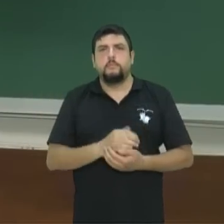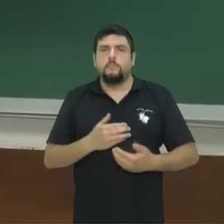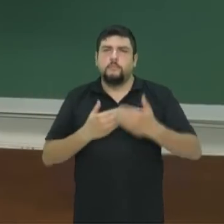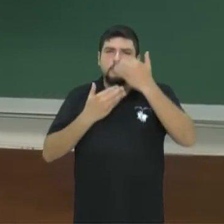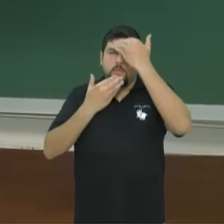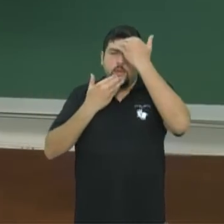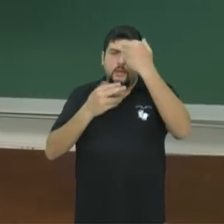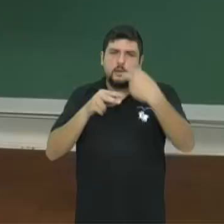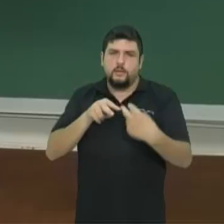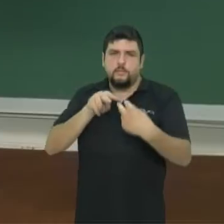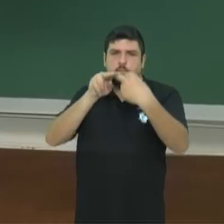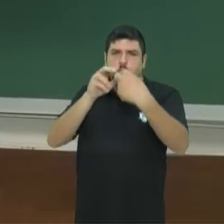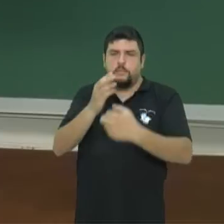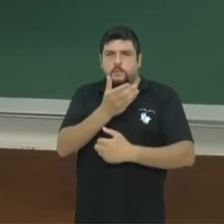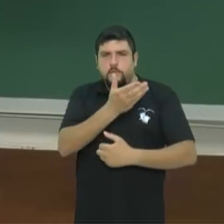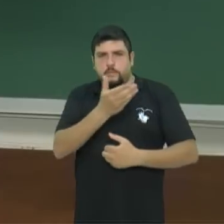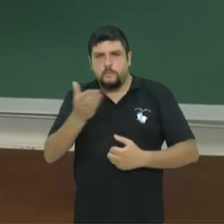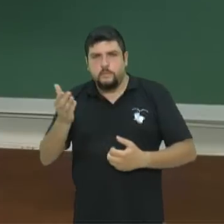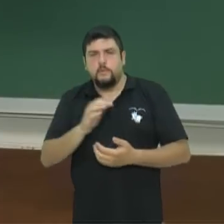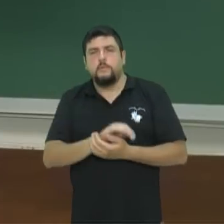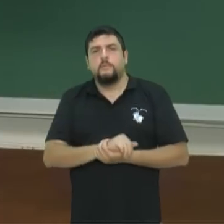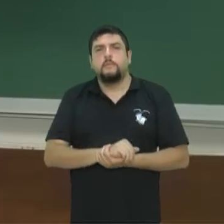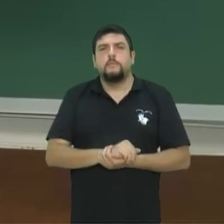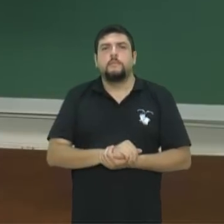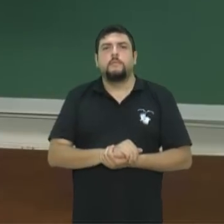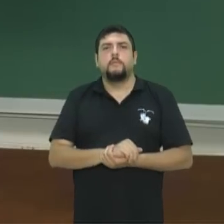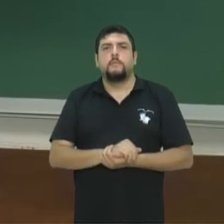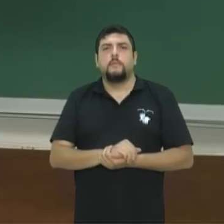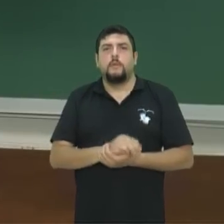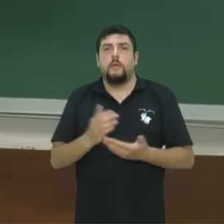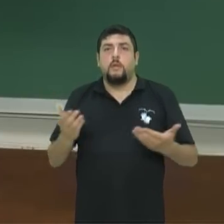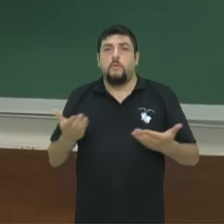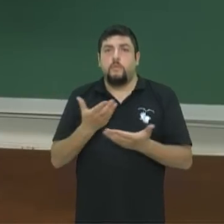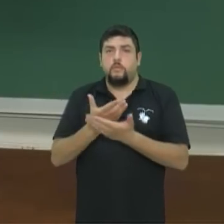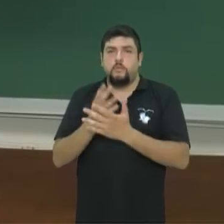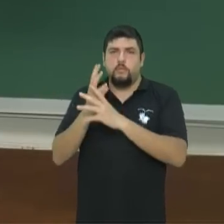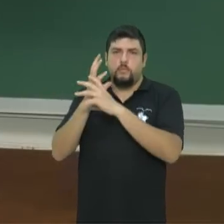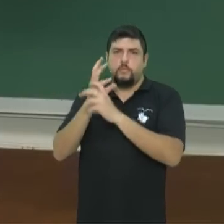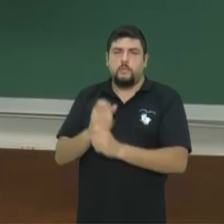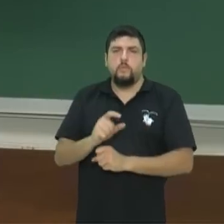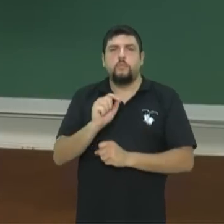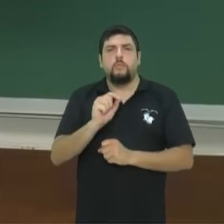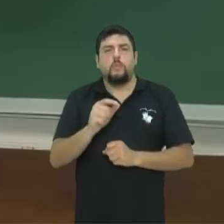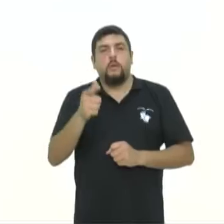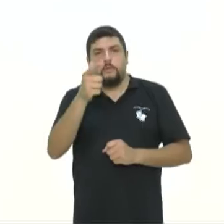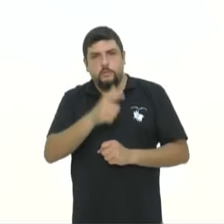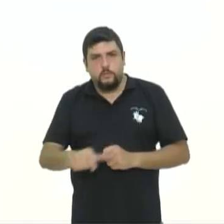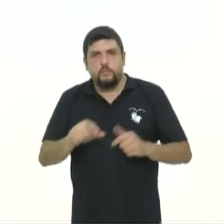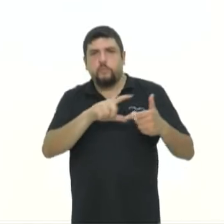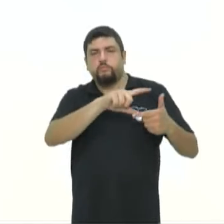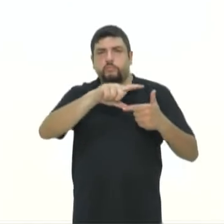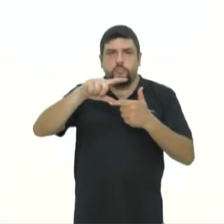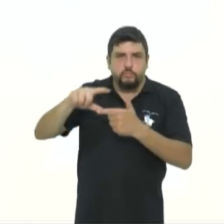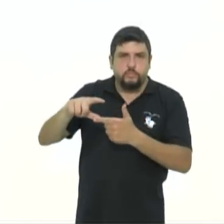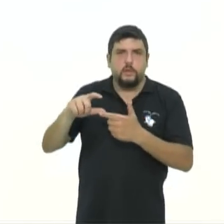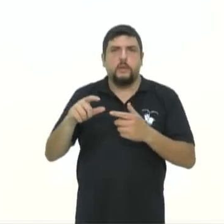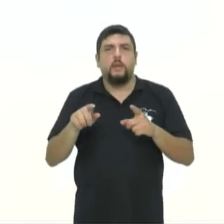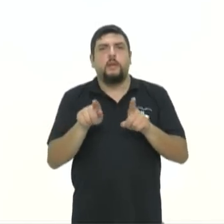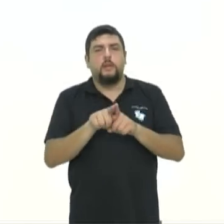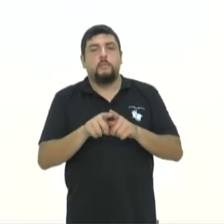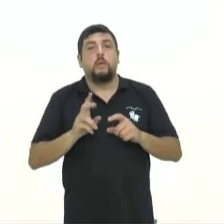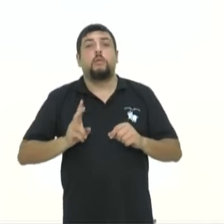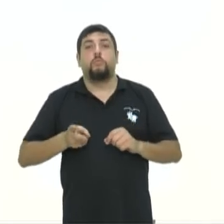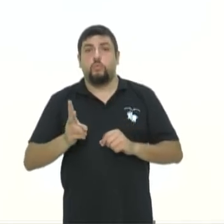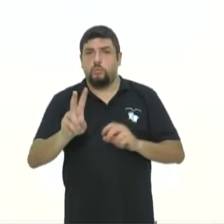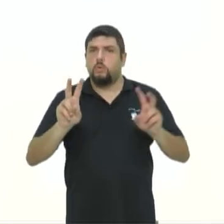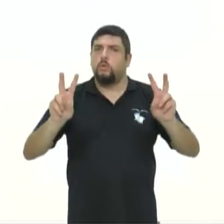aí imensamente a participação de todos vocês. Nessa aula a gente fez uma revisão de novo de charge tirinha, continuamos com a